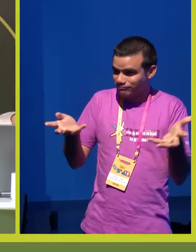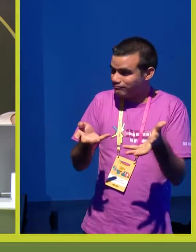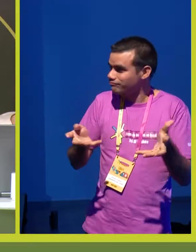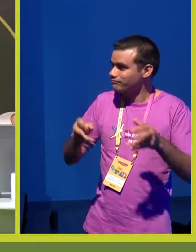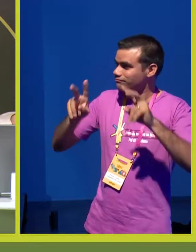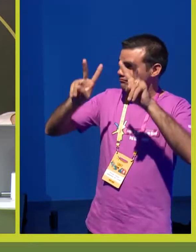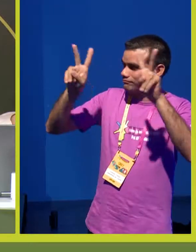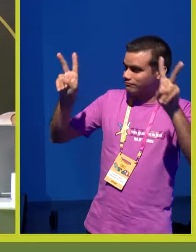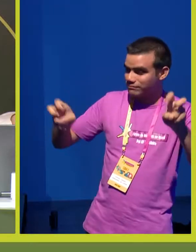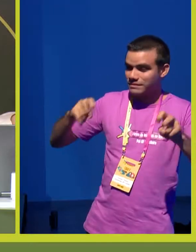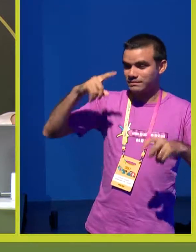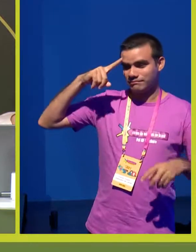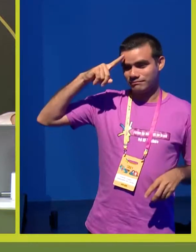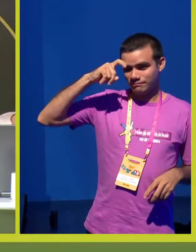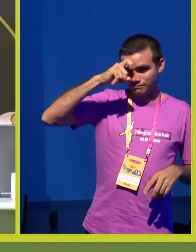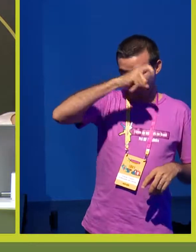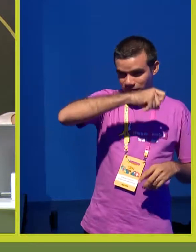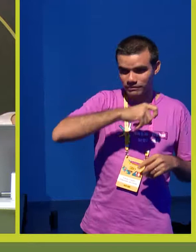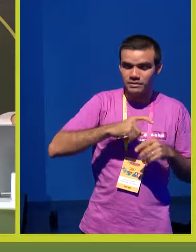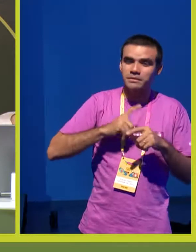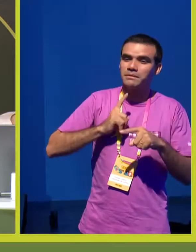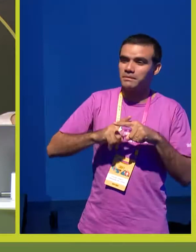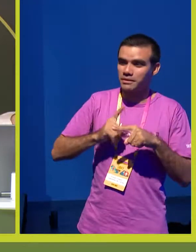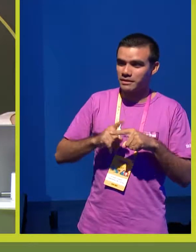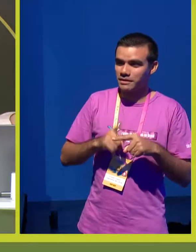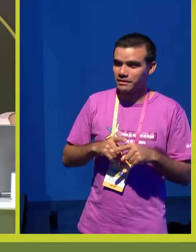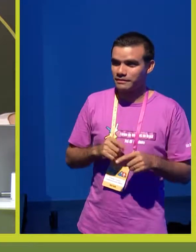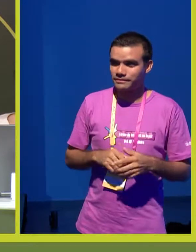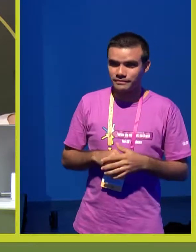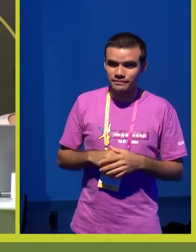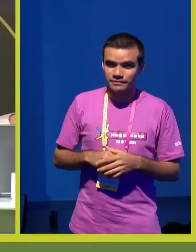extremamente difícil, porque, de um lado,